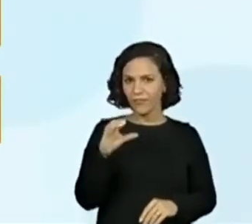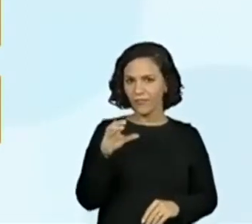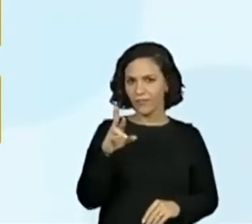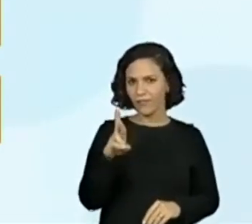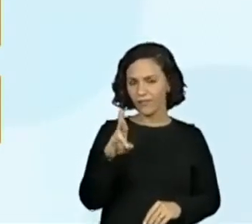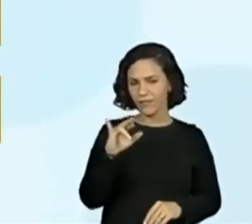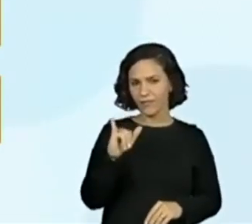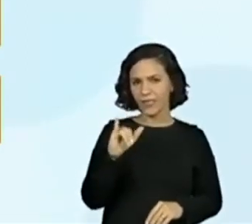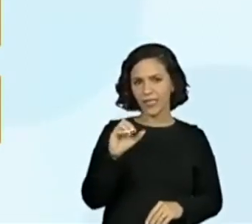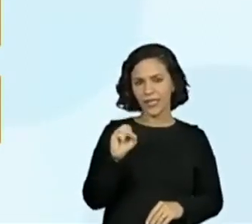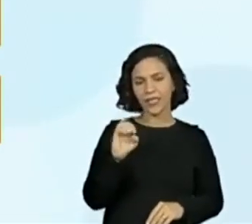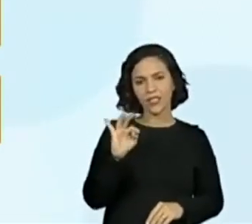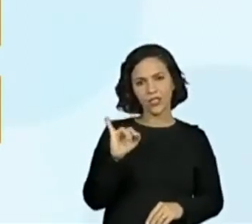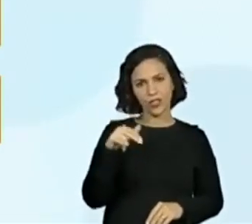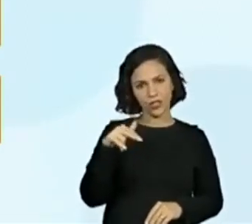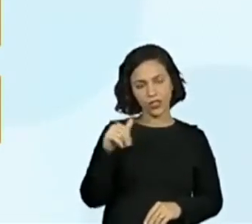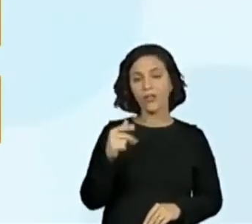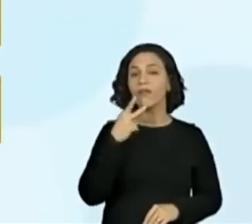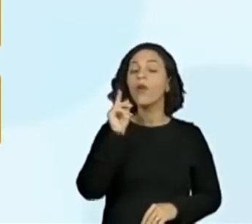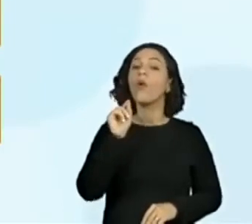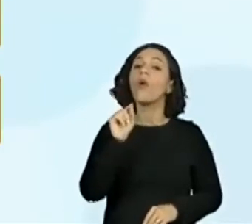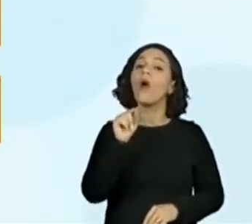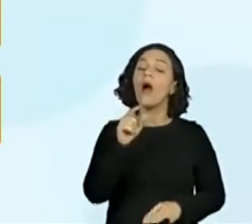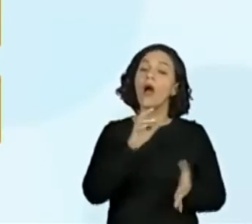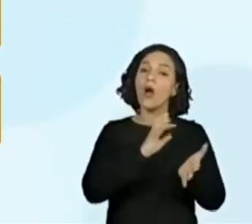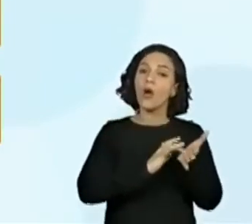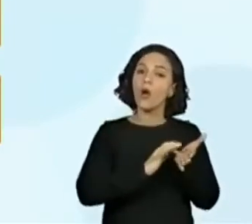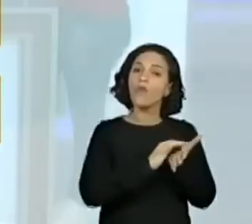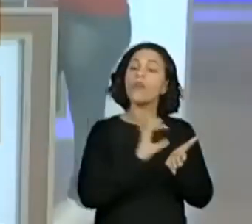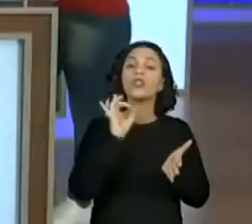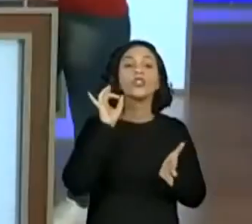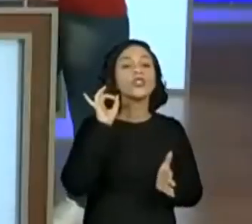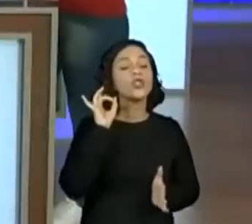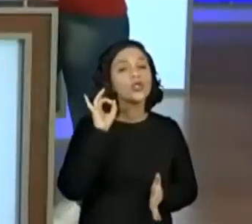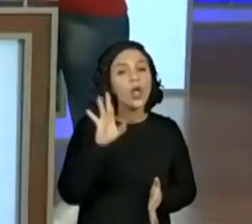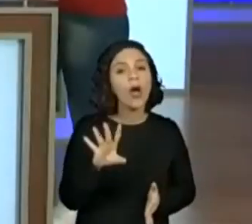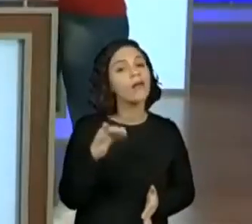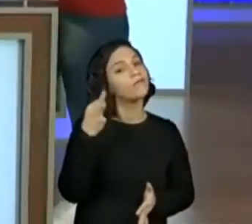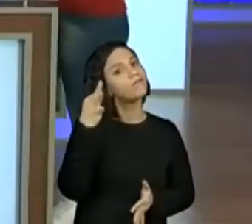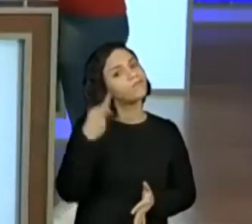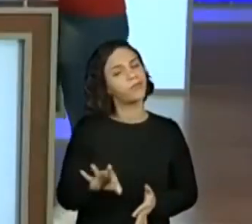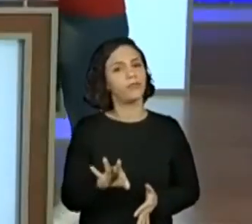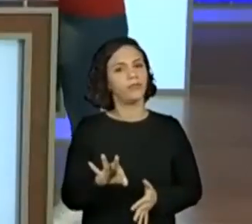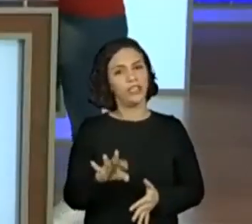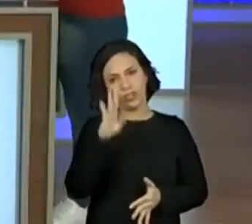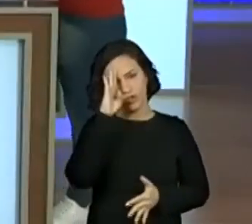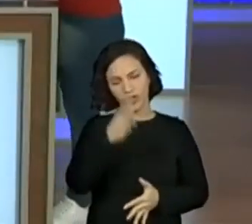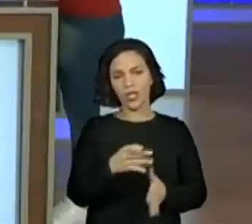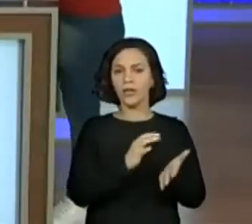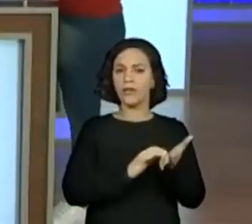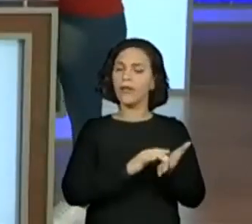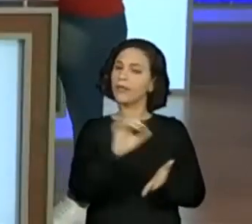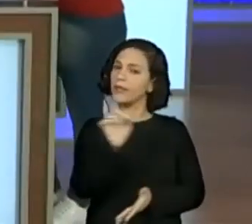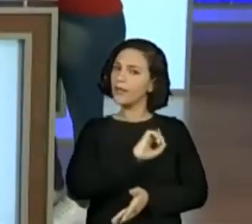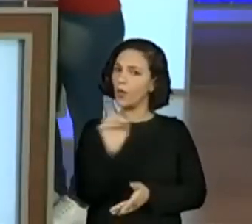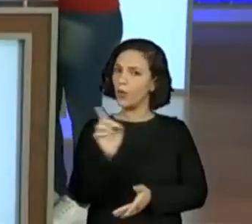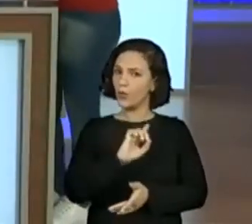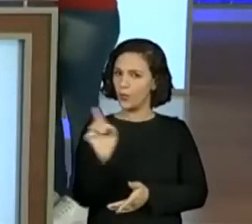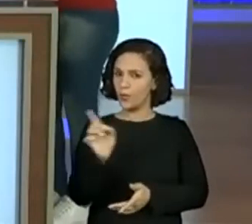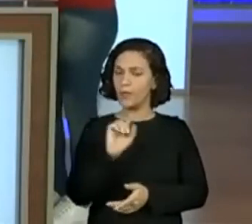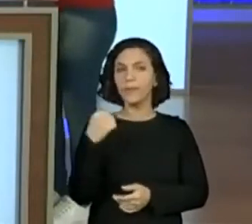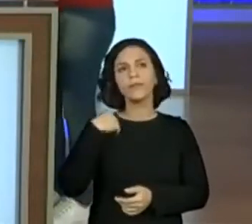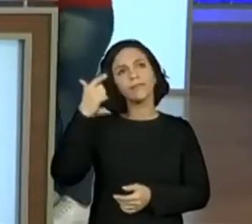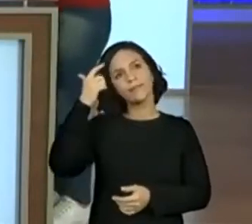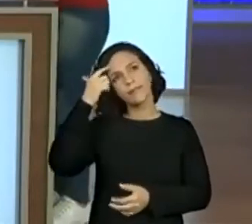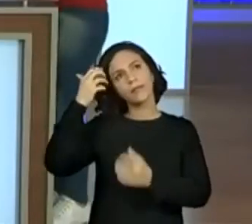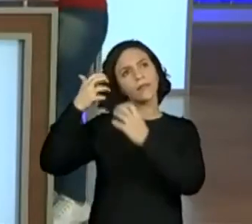frisar bem que a calculadora é somente para a conferência. A professora Genoveva falou isso. Isso mesmo. Nós precisamos primeiro